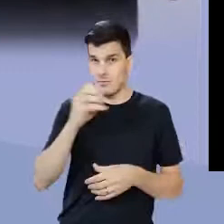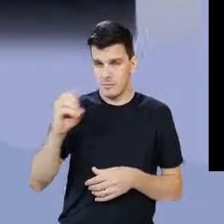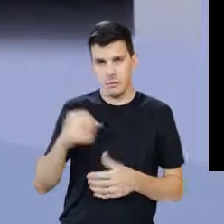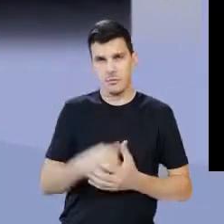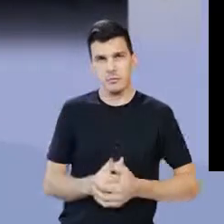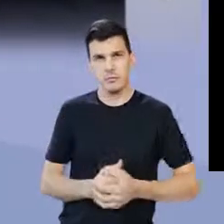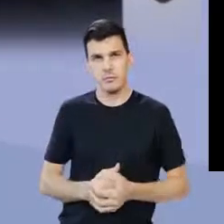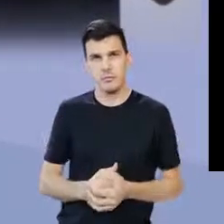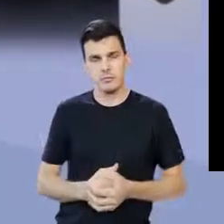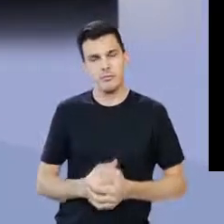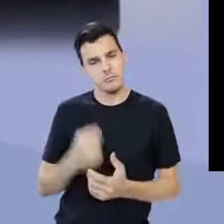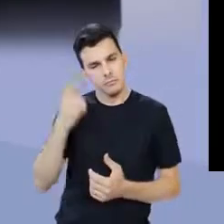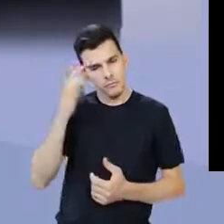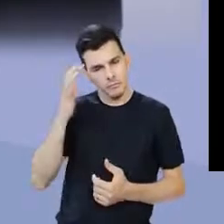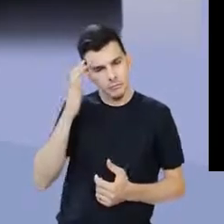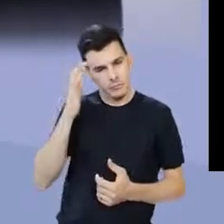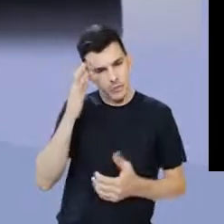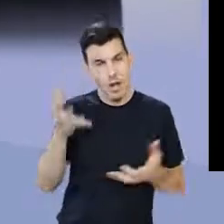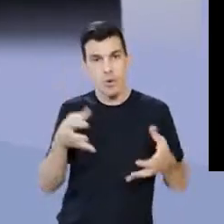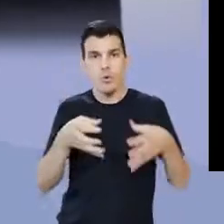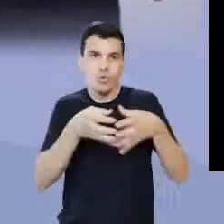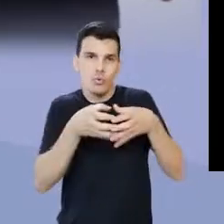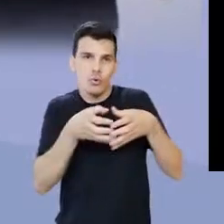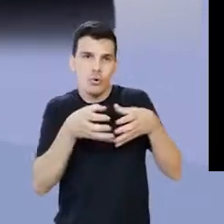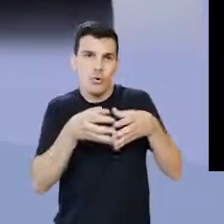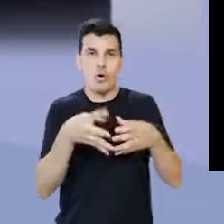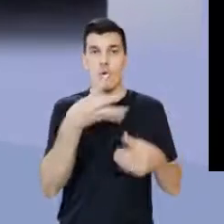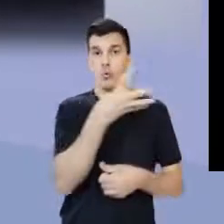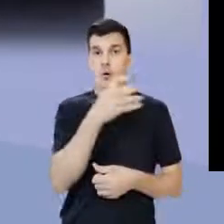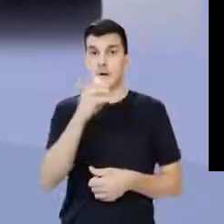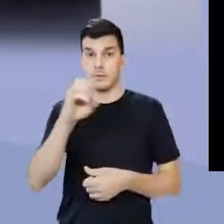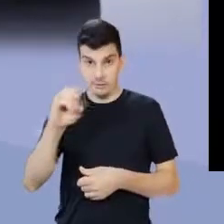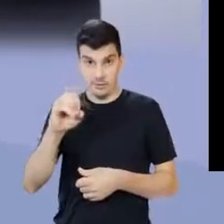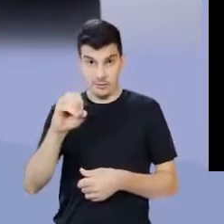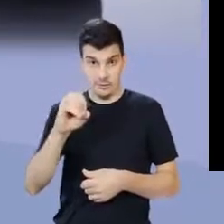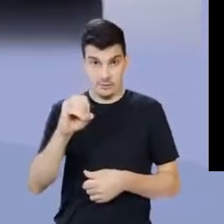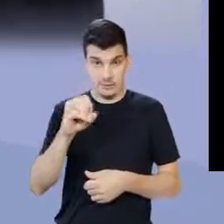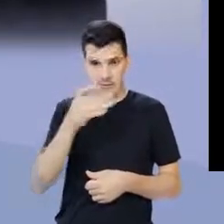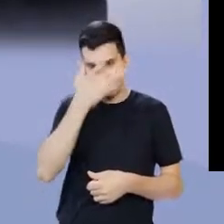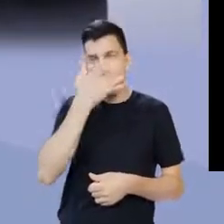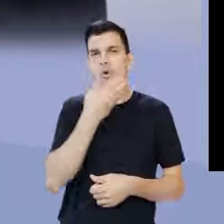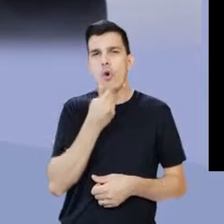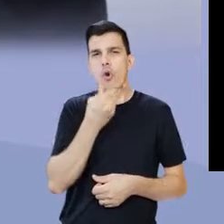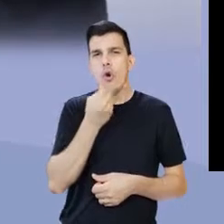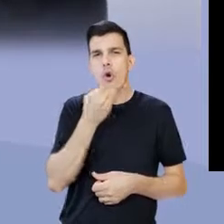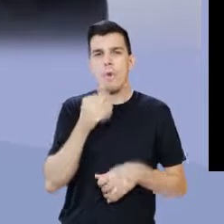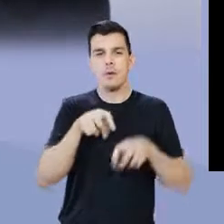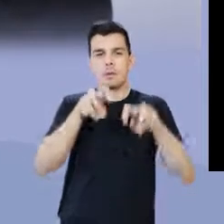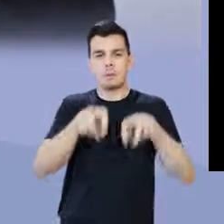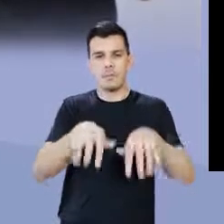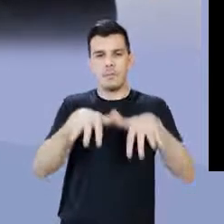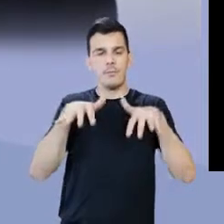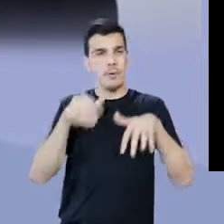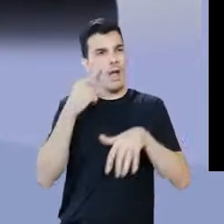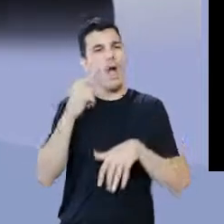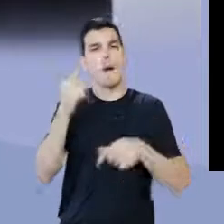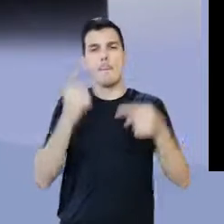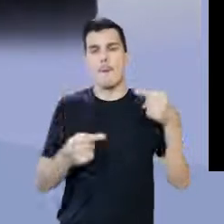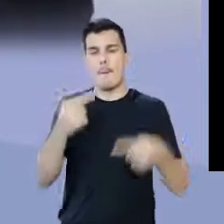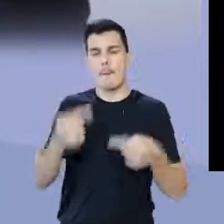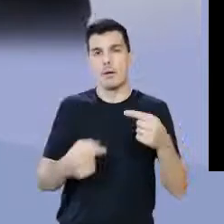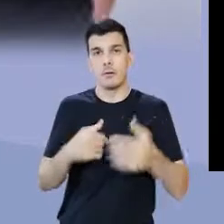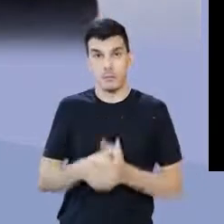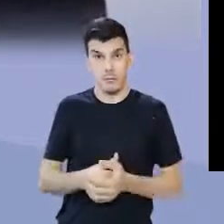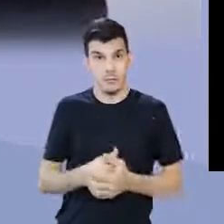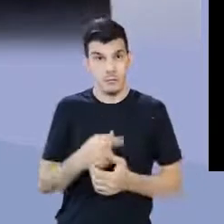assembleia. Imagine que quem vai mandar agora em Atenas serão 400 homens que vão sentar aí num local qualquer da sua sala. Esse